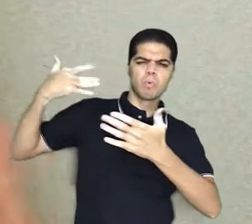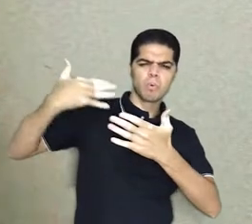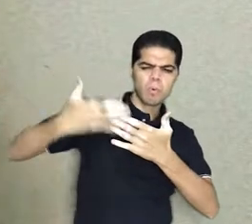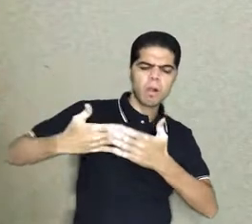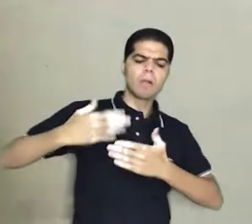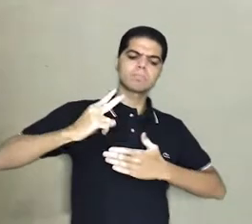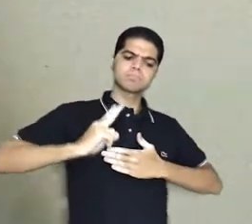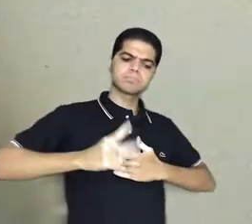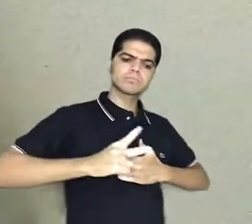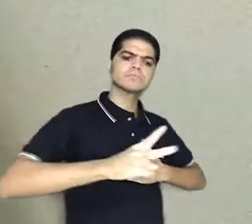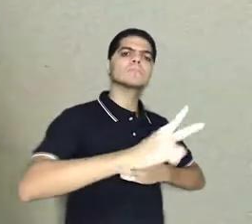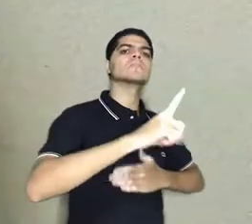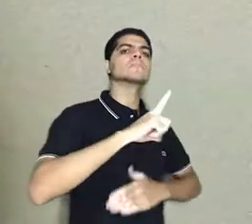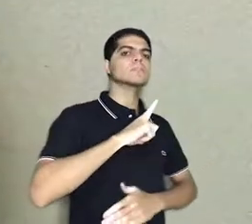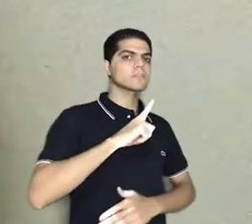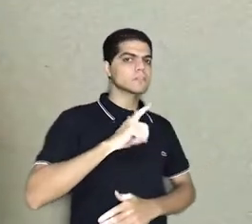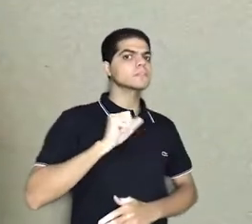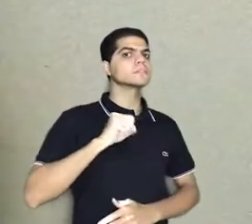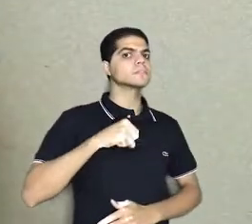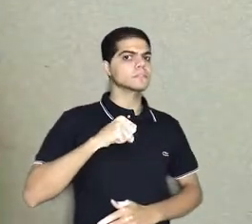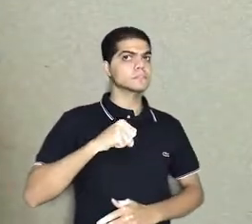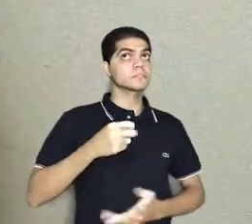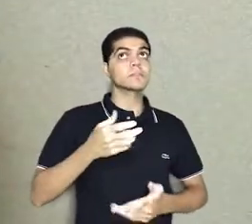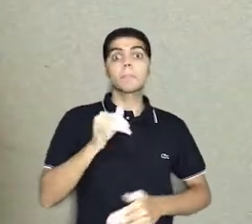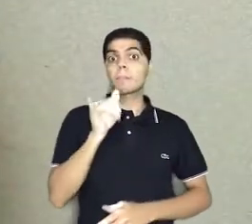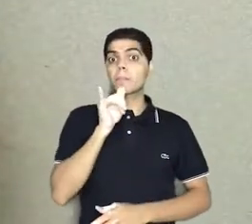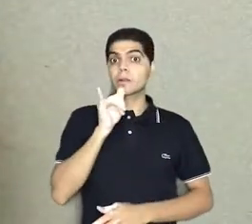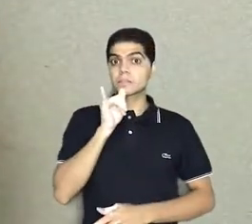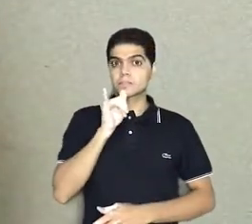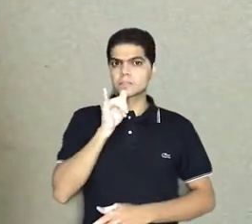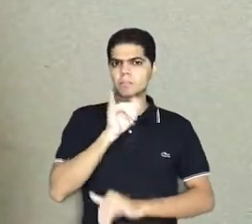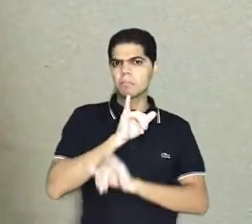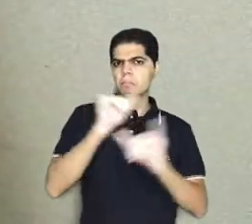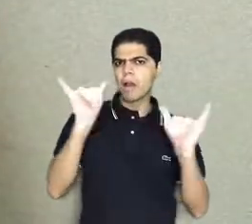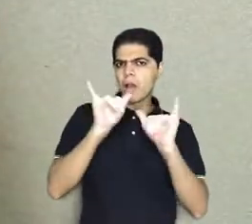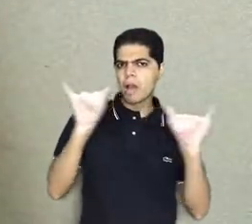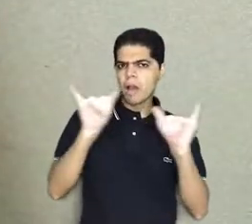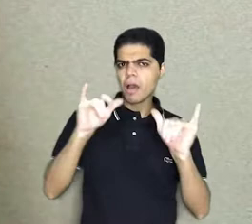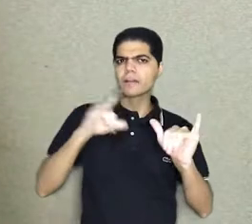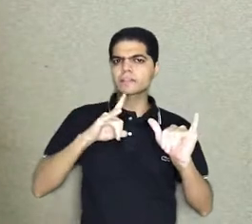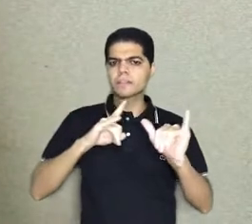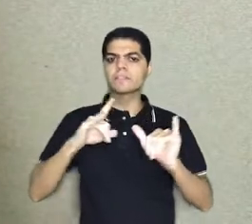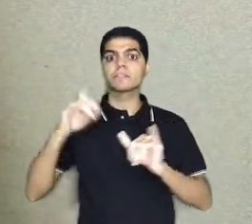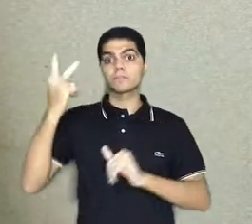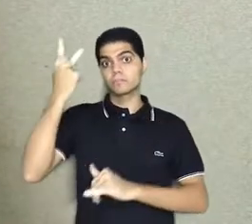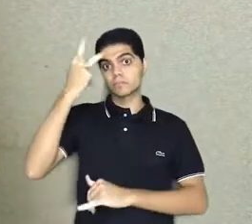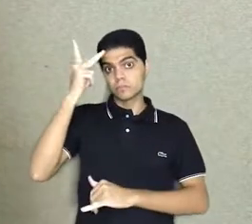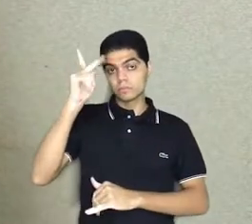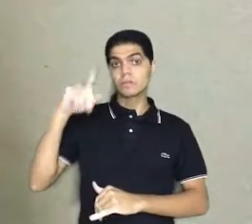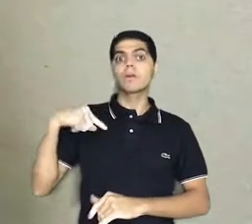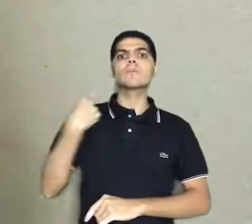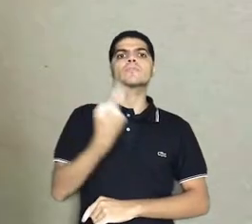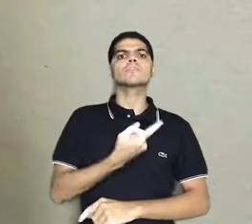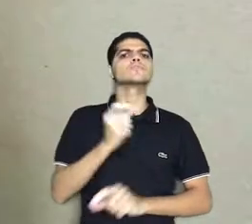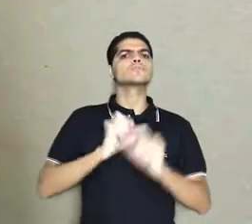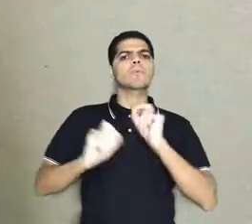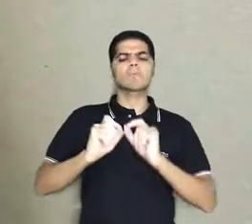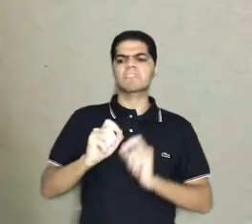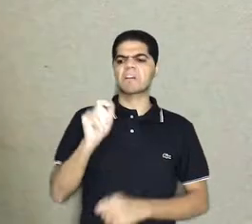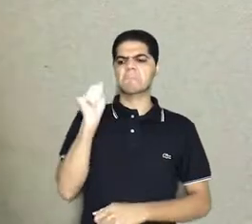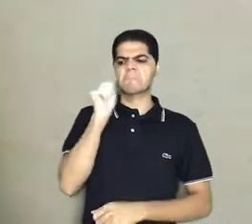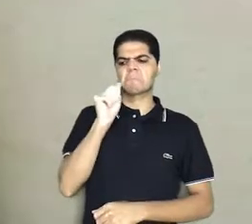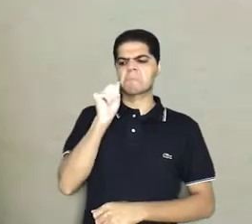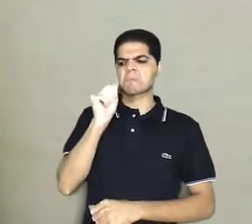do que pensamos. Por exemplo, a narrativa oficial da nossa história tem a tendência a excluir a participação das mulheres